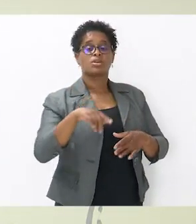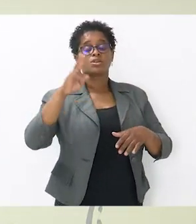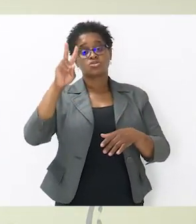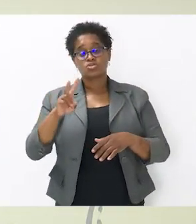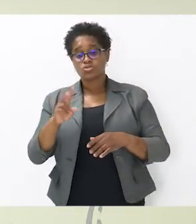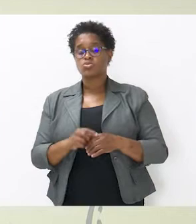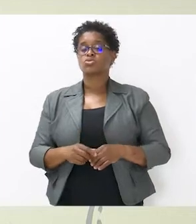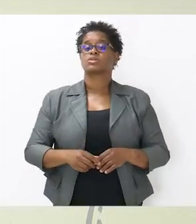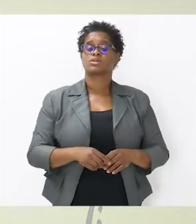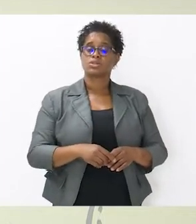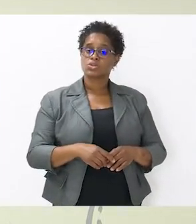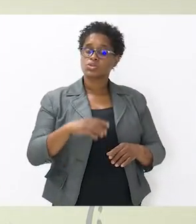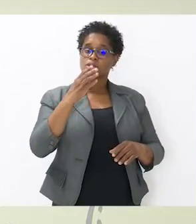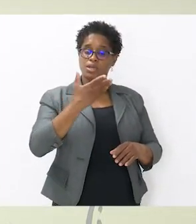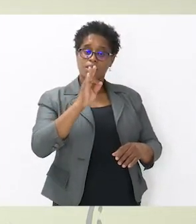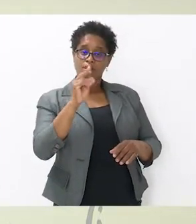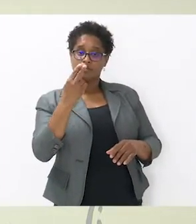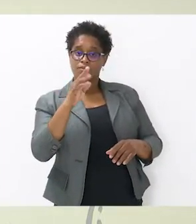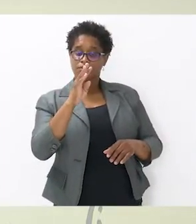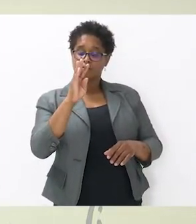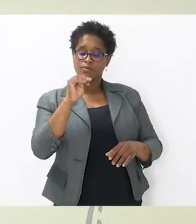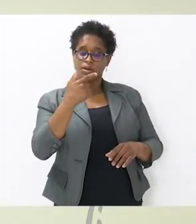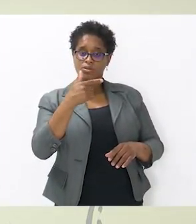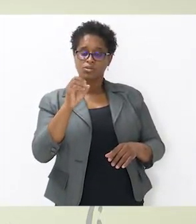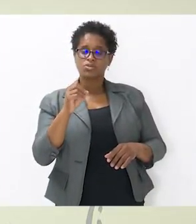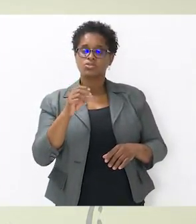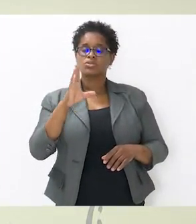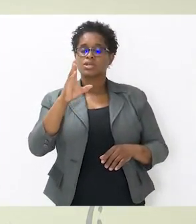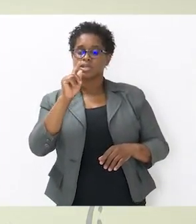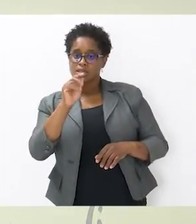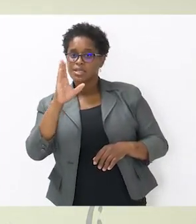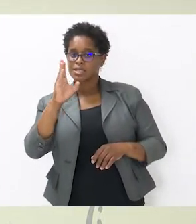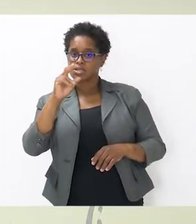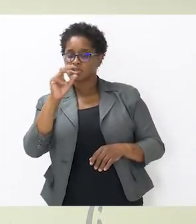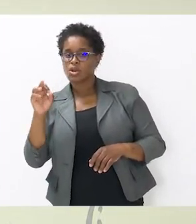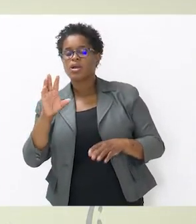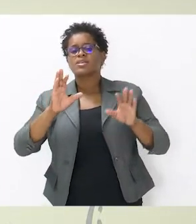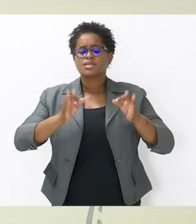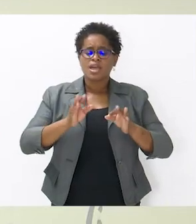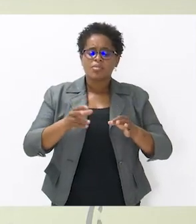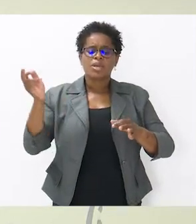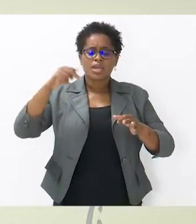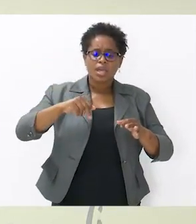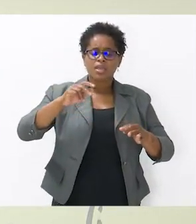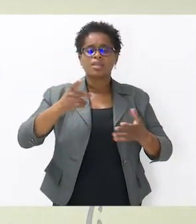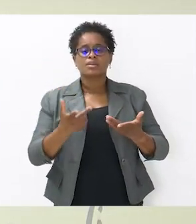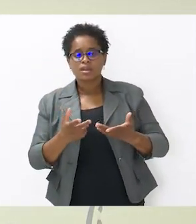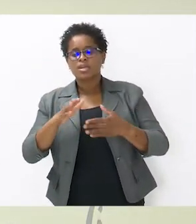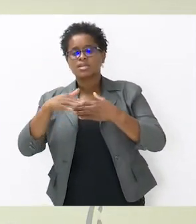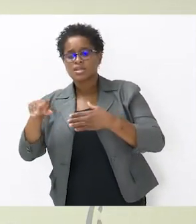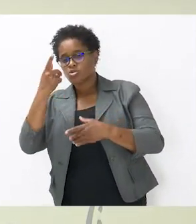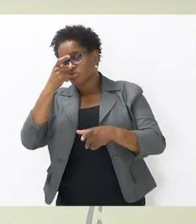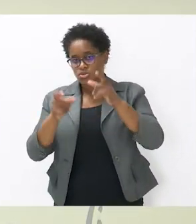Então, cena é o quê? Sempre que entra ou sai alguma personagem, estamos a mudar de cena. Já o